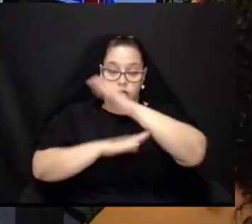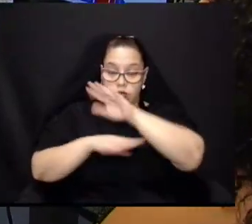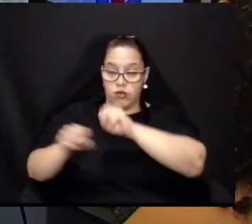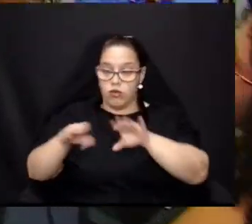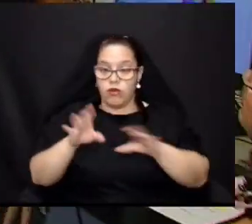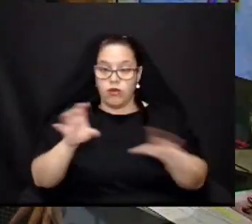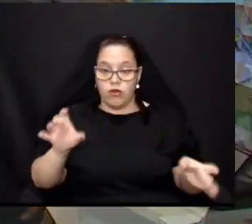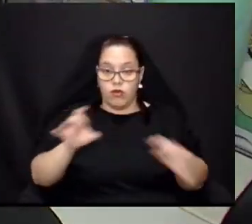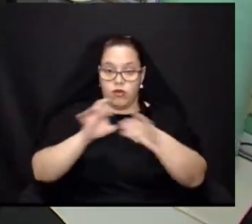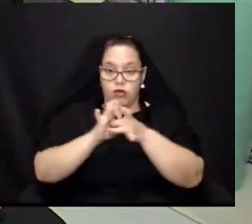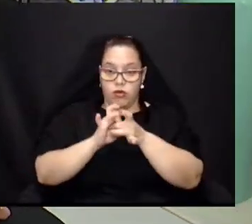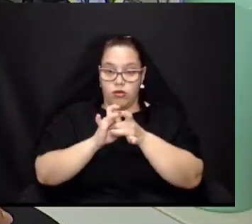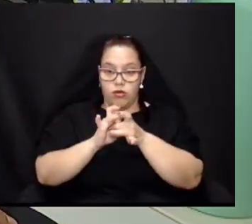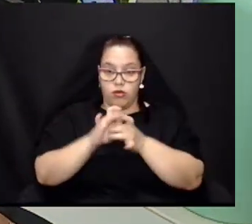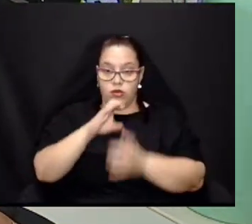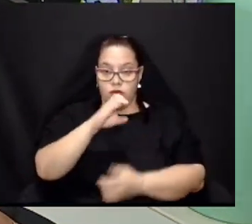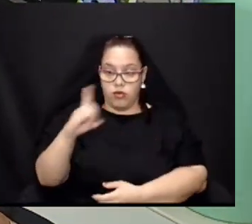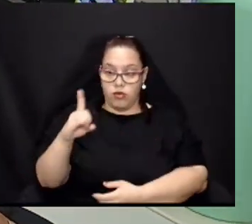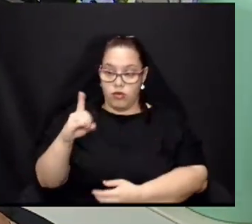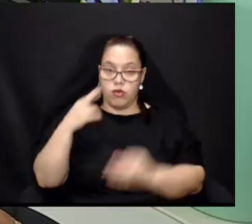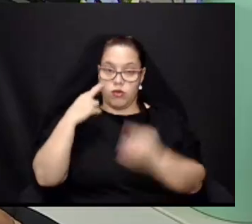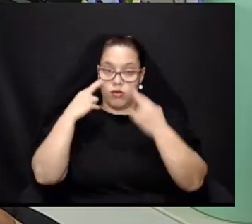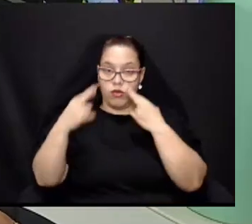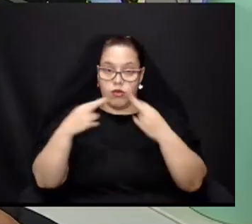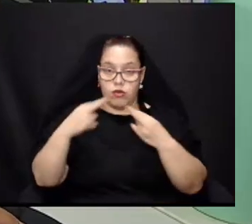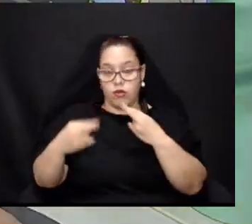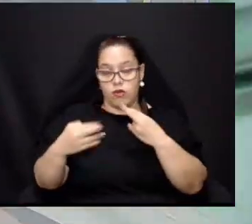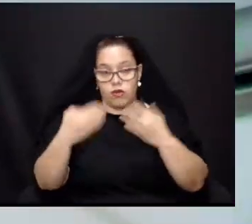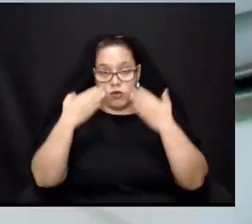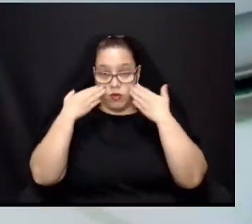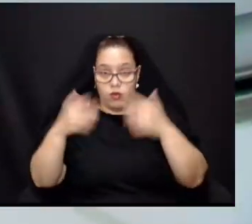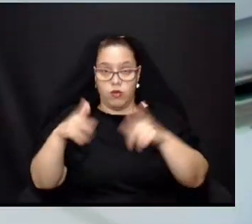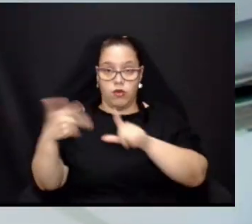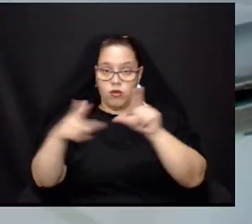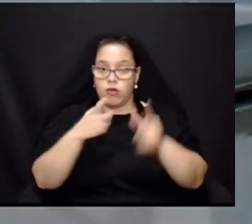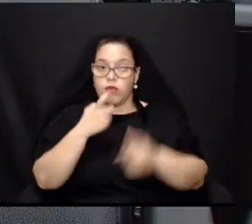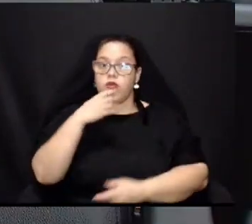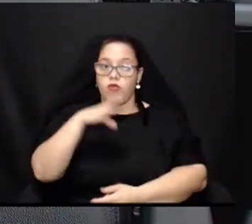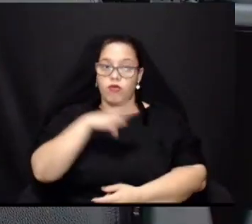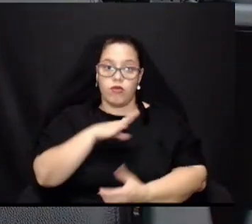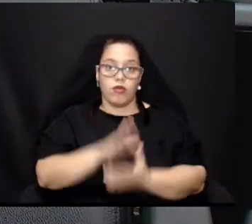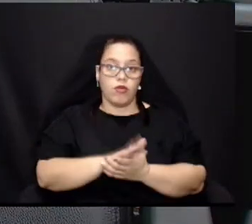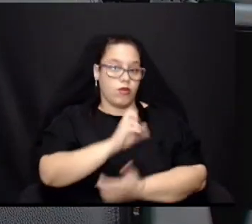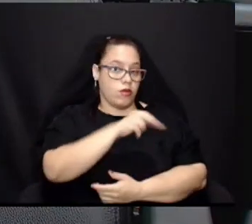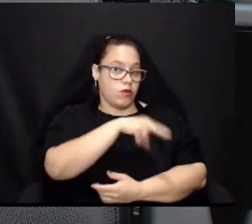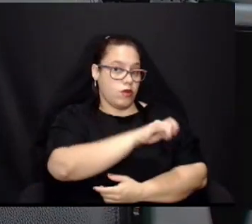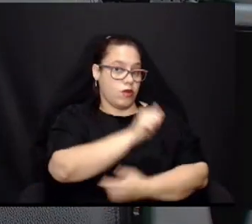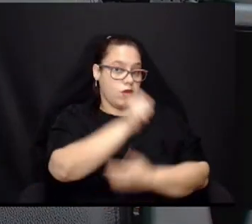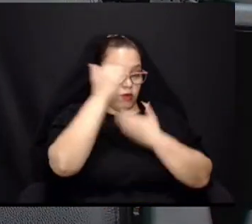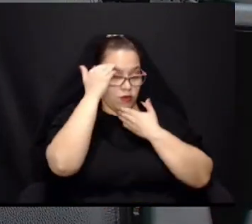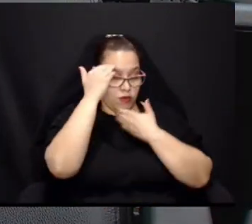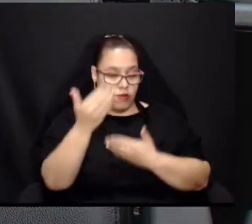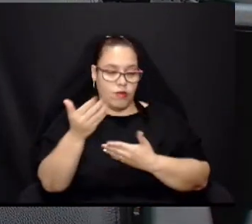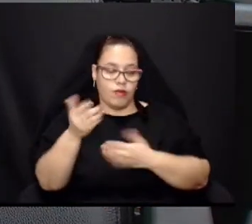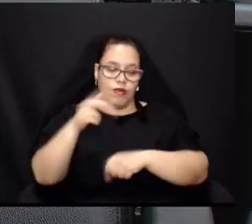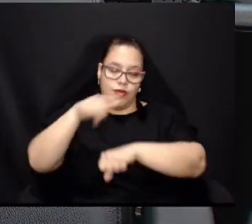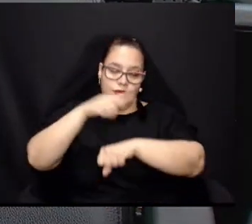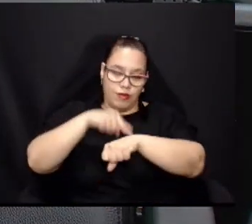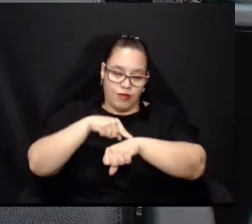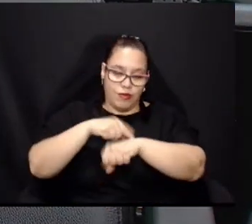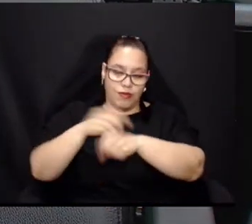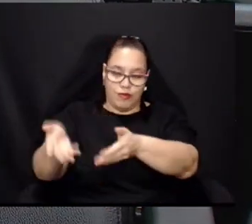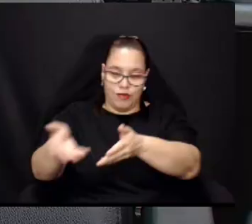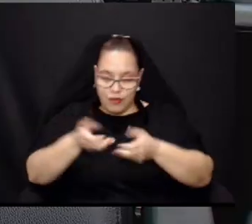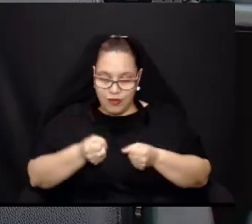à Coordenadoria de Relações Públicas e Cerimonial aqui do Legislativo de Campinas. Camila, eu agradeço você, né, pela sua disponibilidade de vir aqui no Por Dentro da